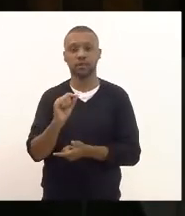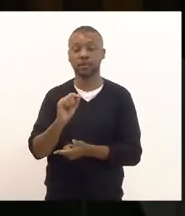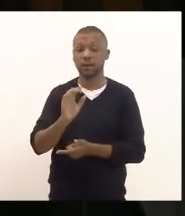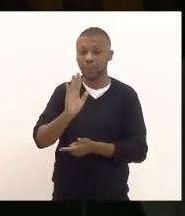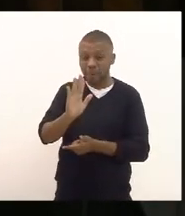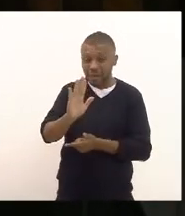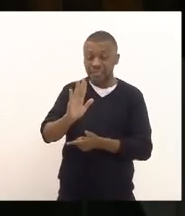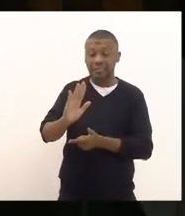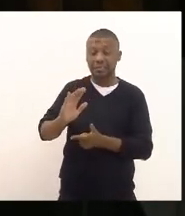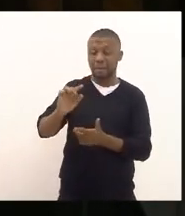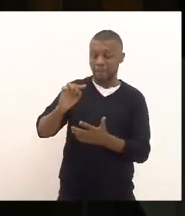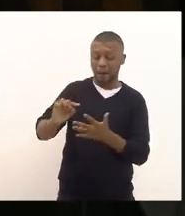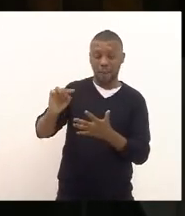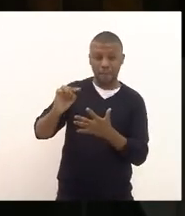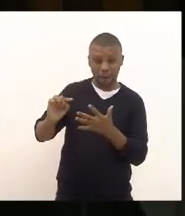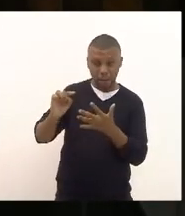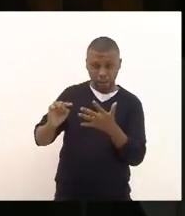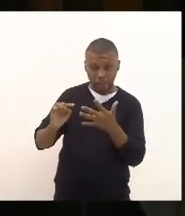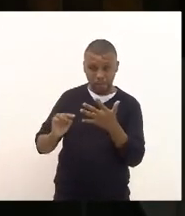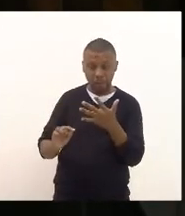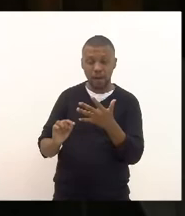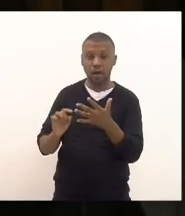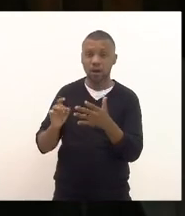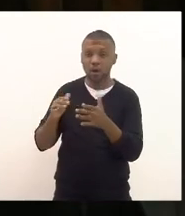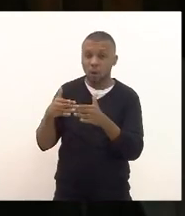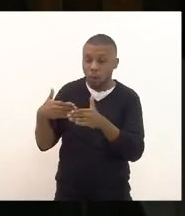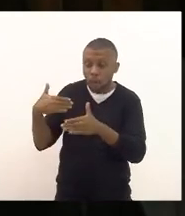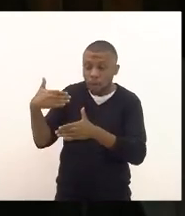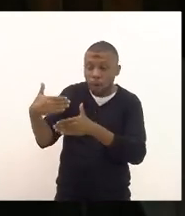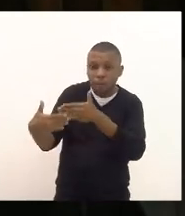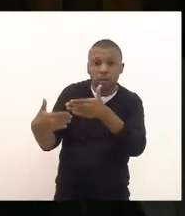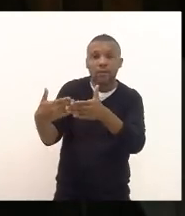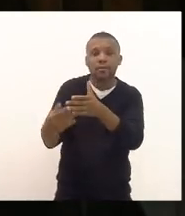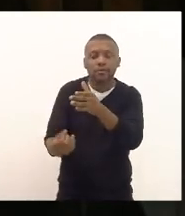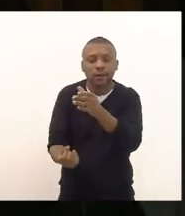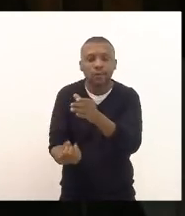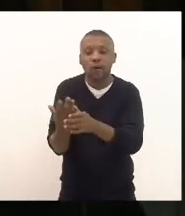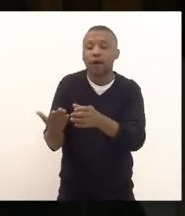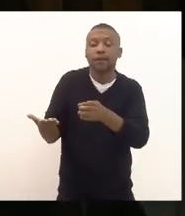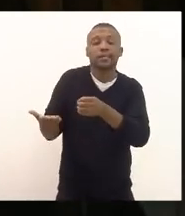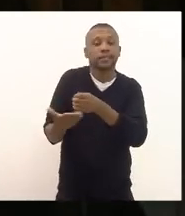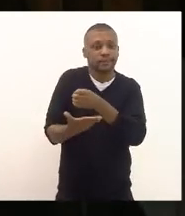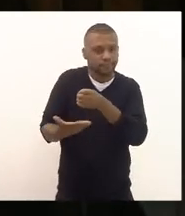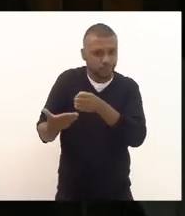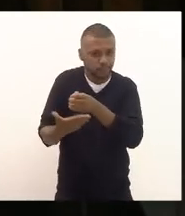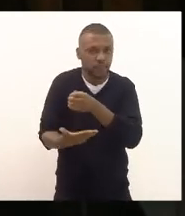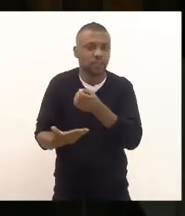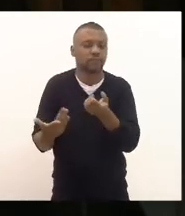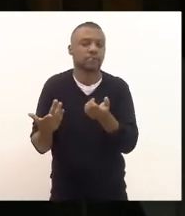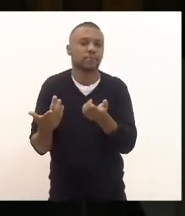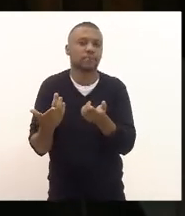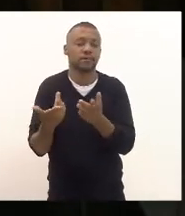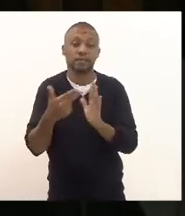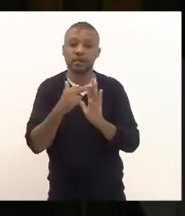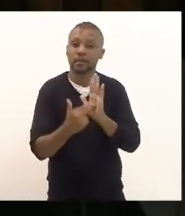isso o paulatino processo de consolidação das prerrogativas da Defensoria